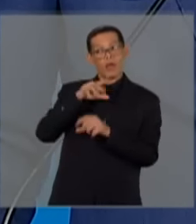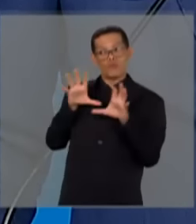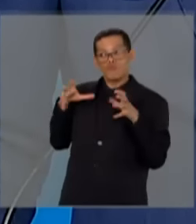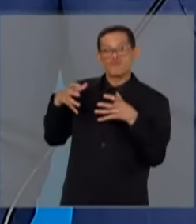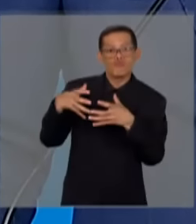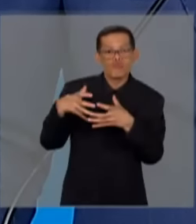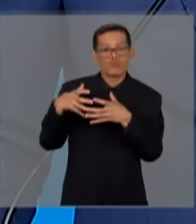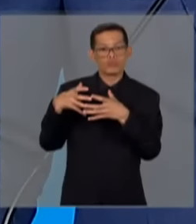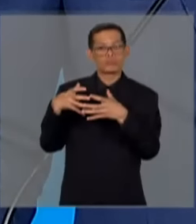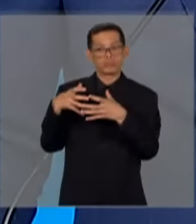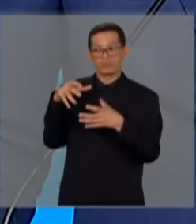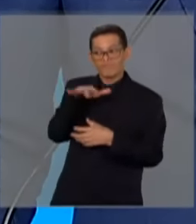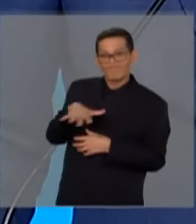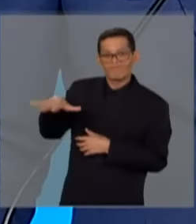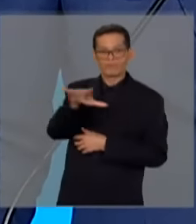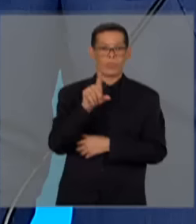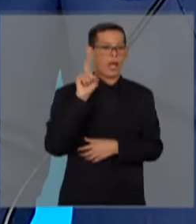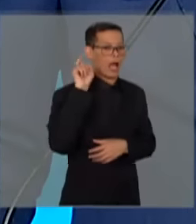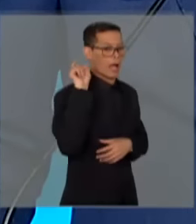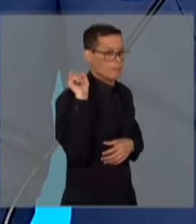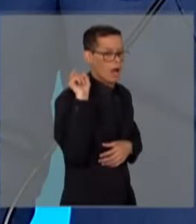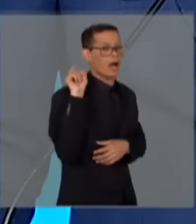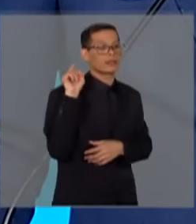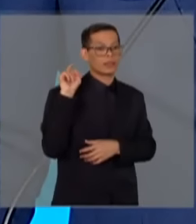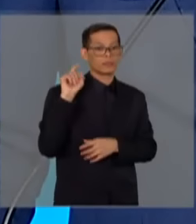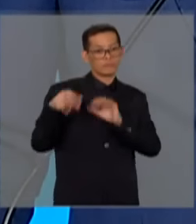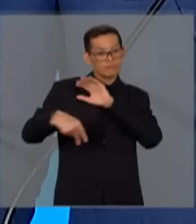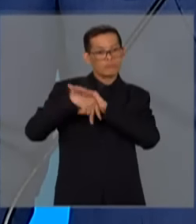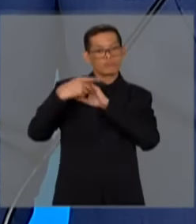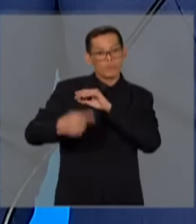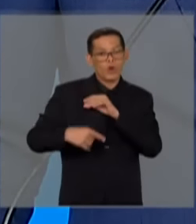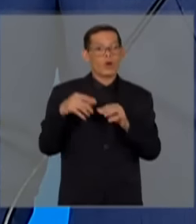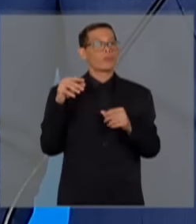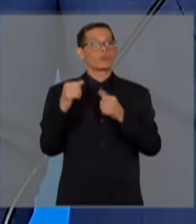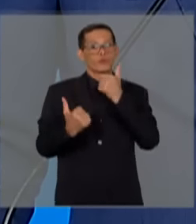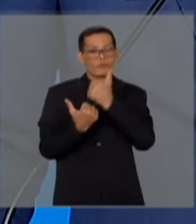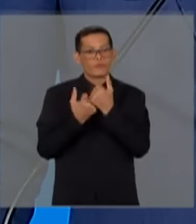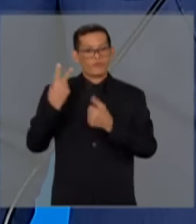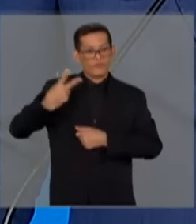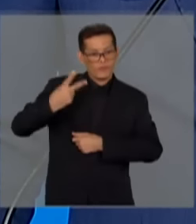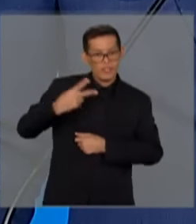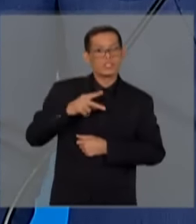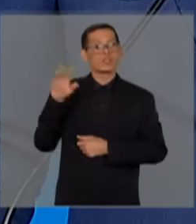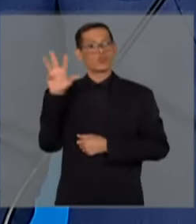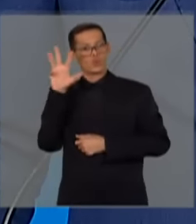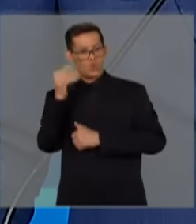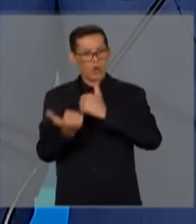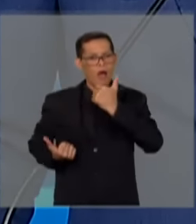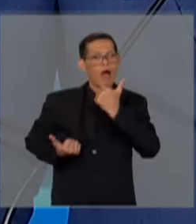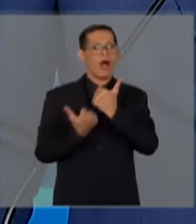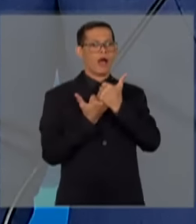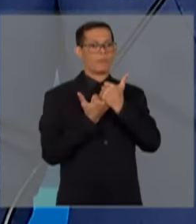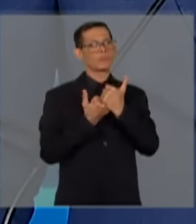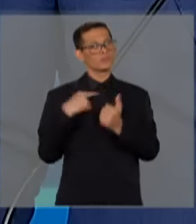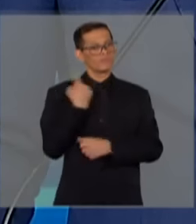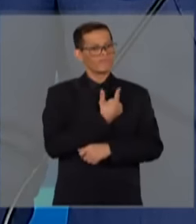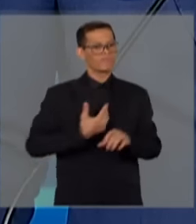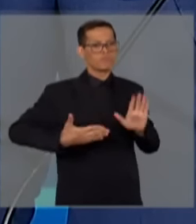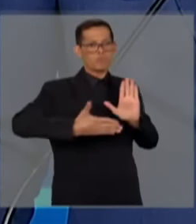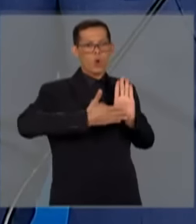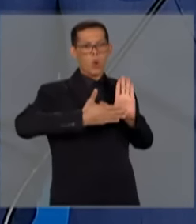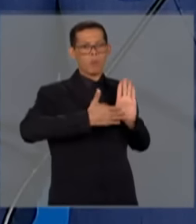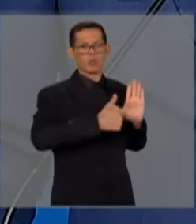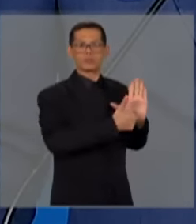lado com a Marta de Vice com apoio do presidente Lula e sobretudo com um propósito de verdade de